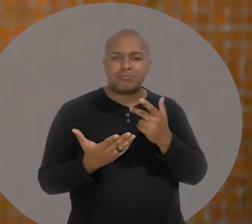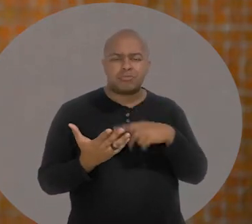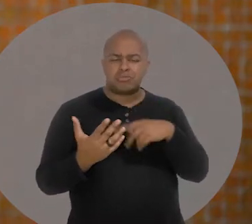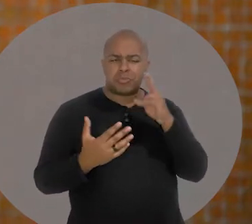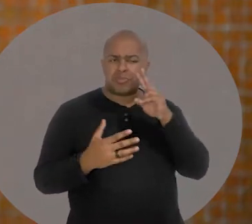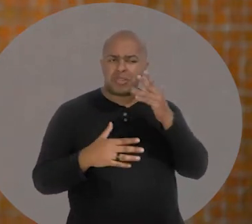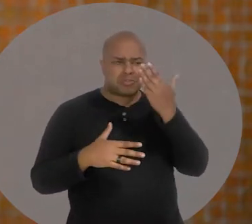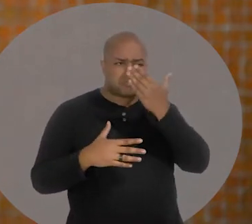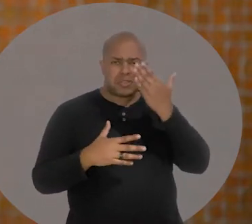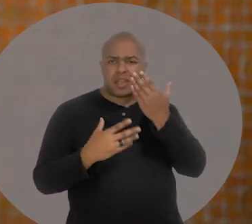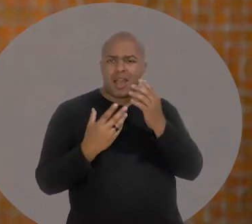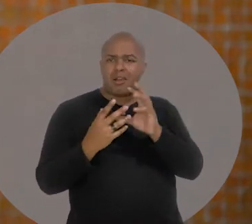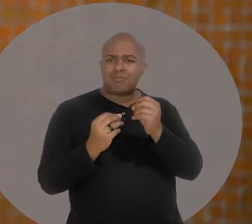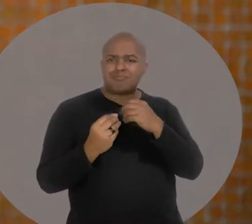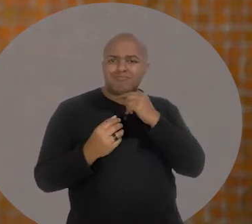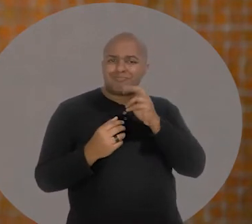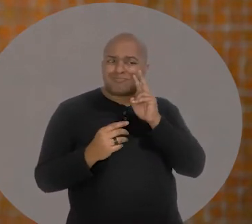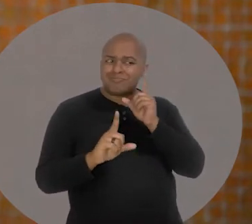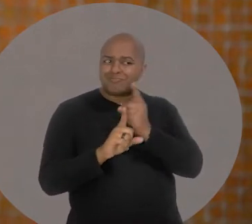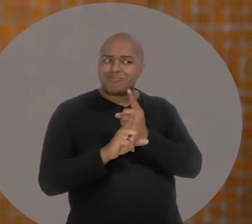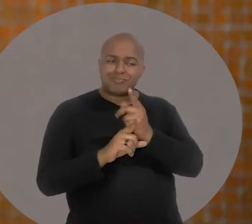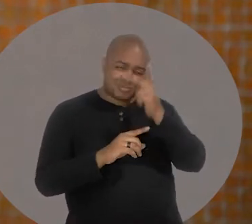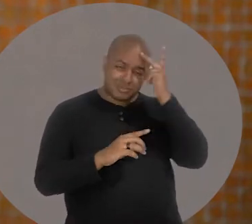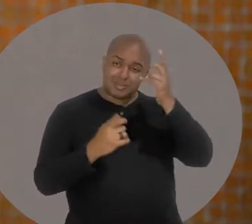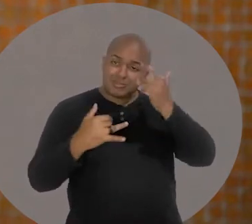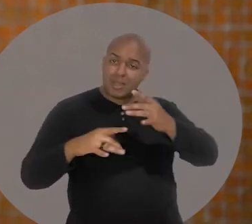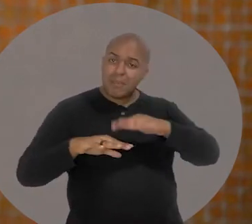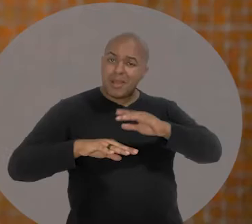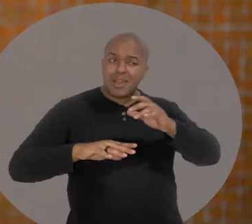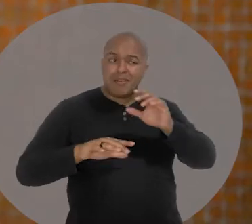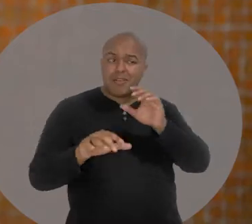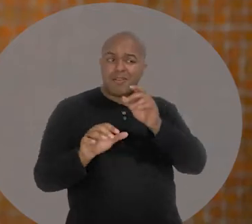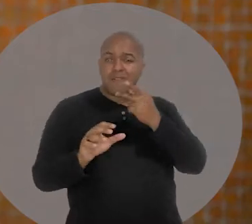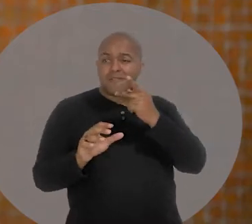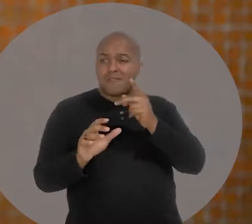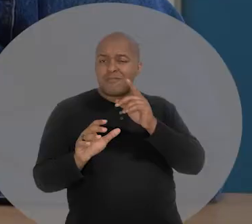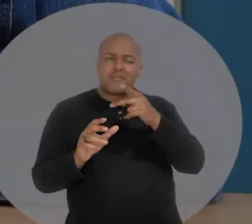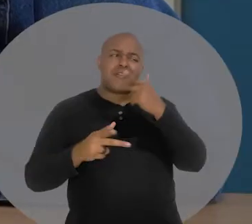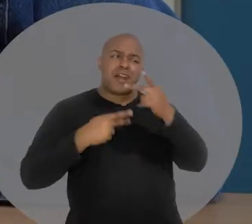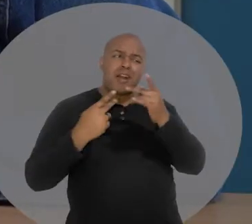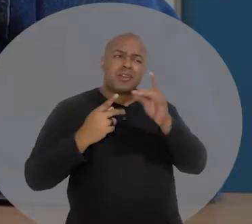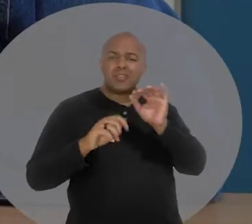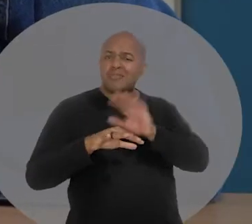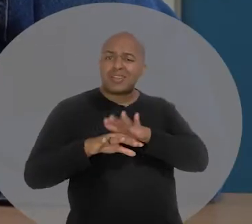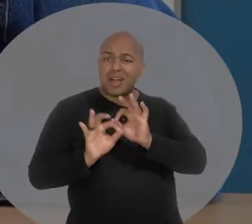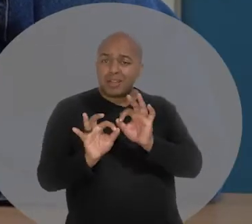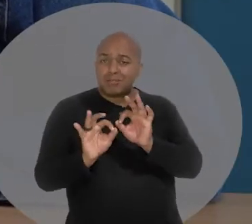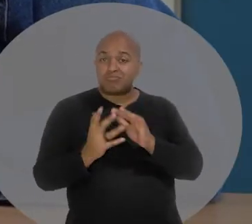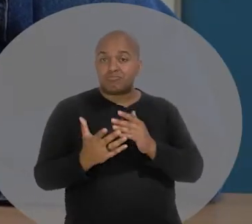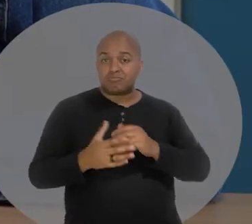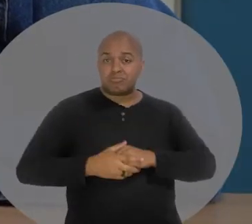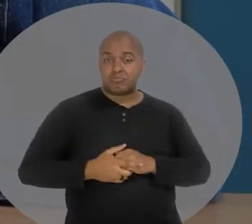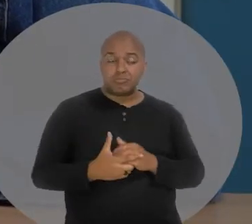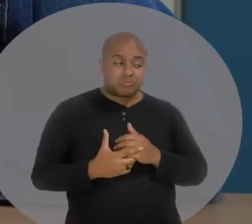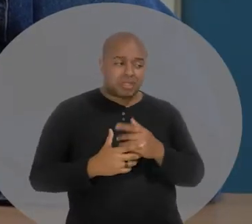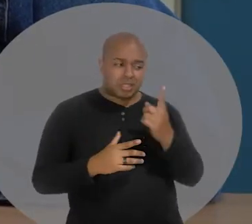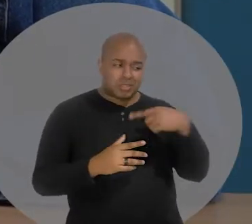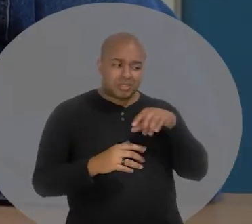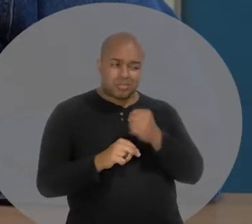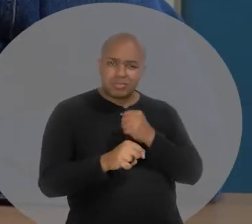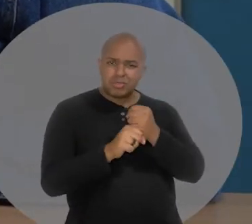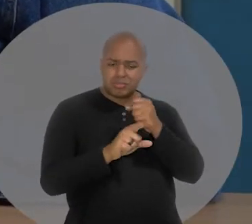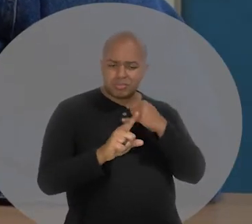disso acontecendo. As pessoas estão mais falando do que fazendo alguma coisa realmente. Para a gente construir uma